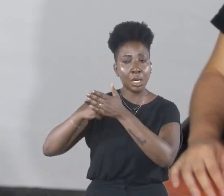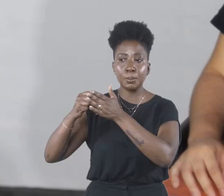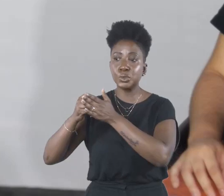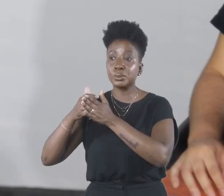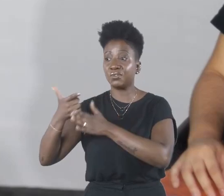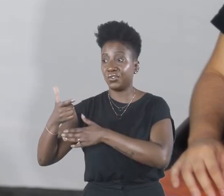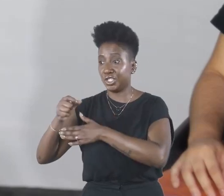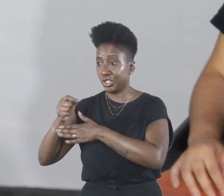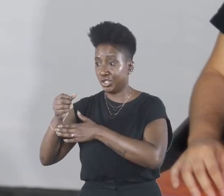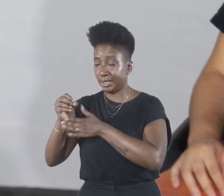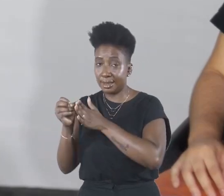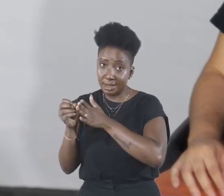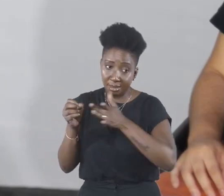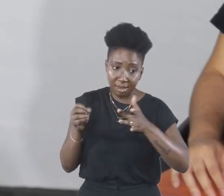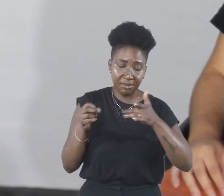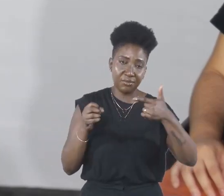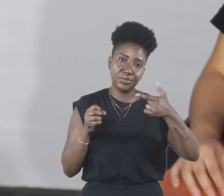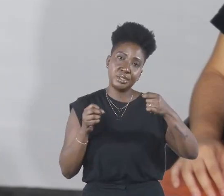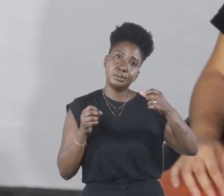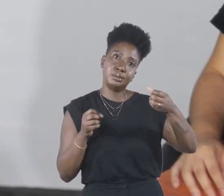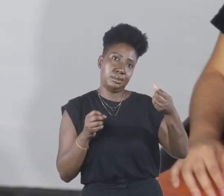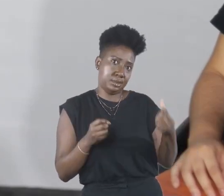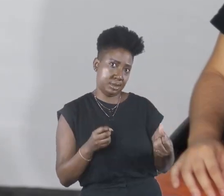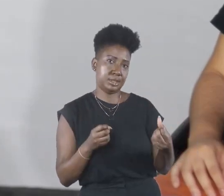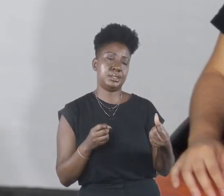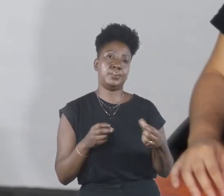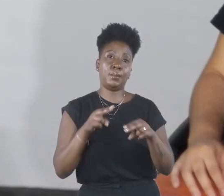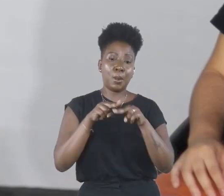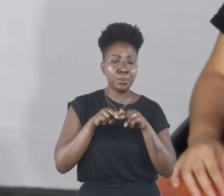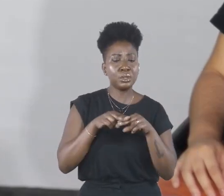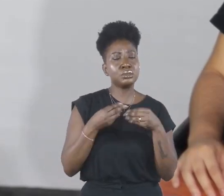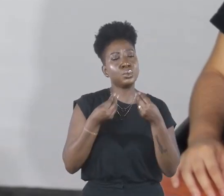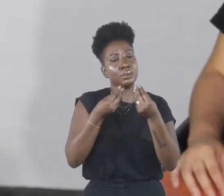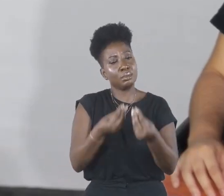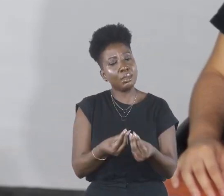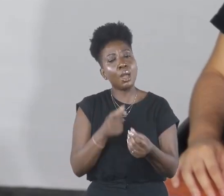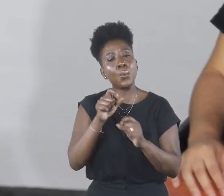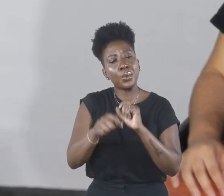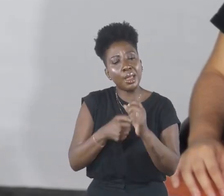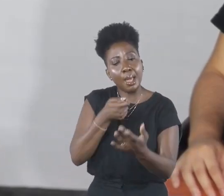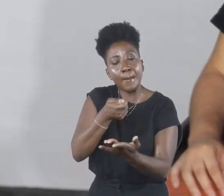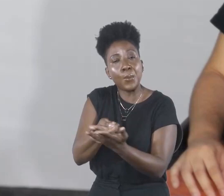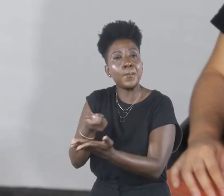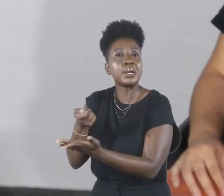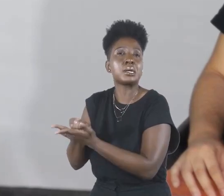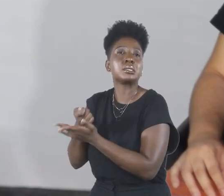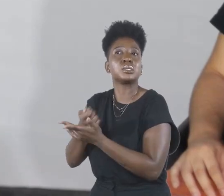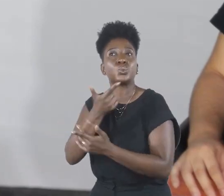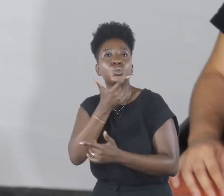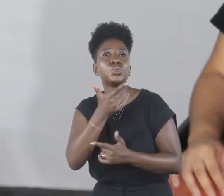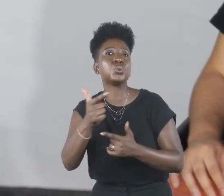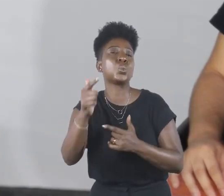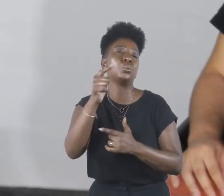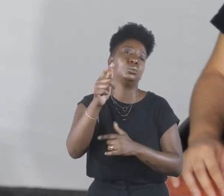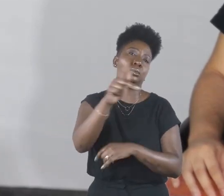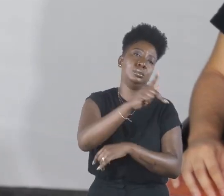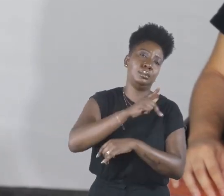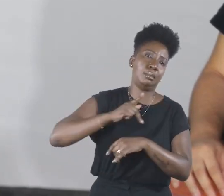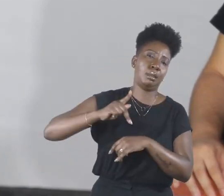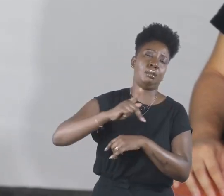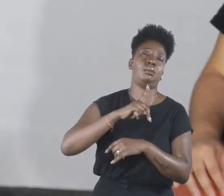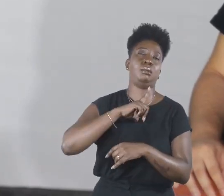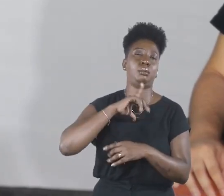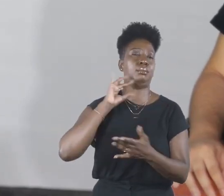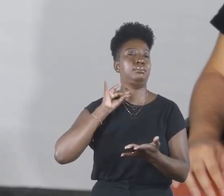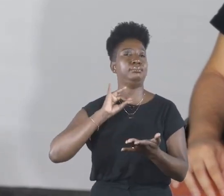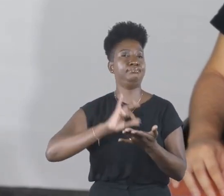até 2016, aí Brasil ficou na obrigação, com outros países começaram a aparecer também, de ter uma